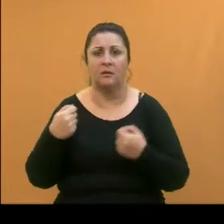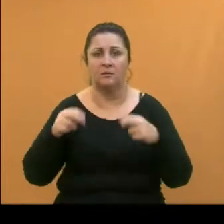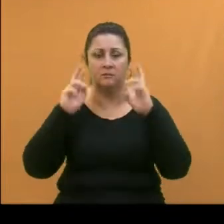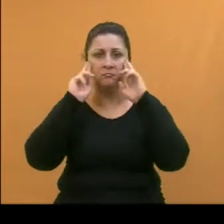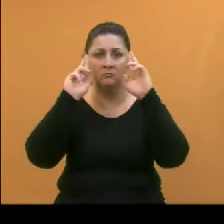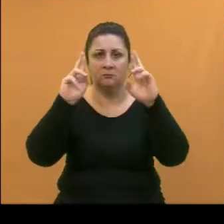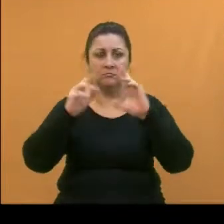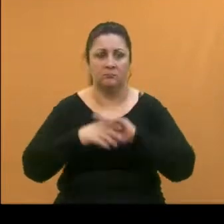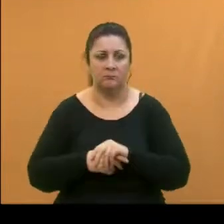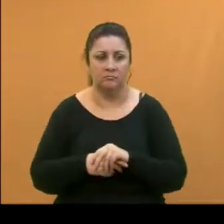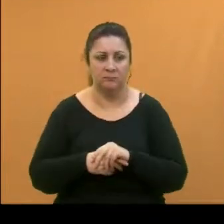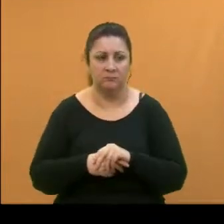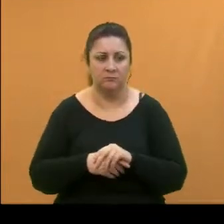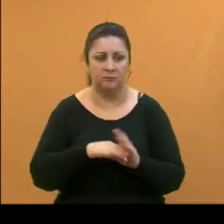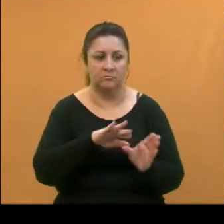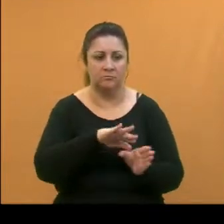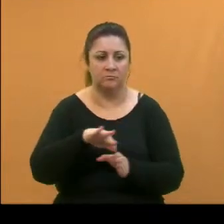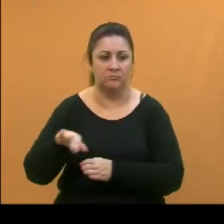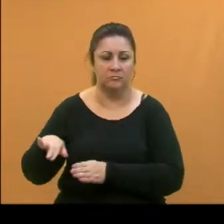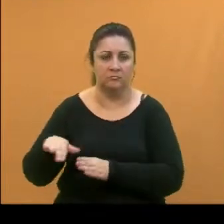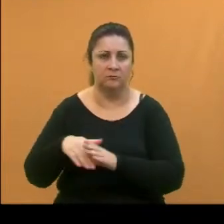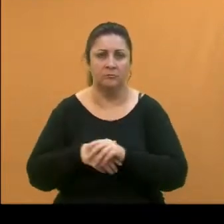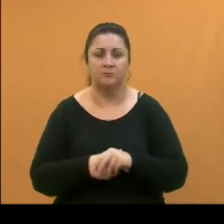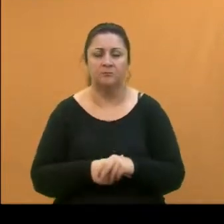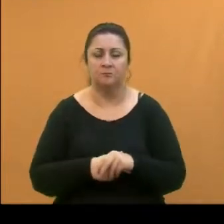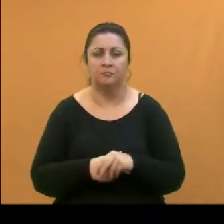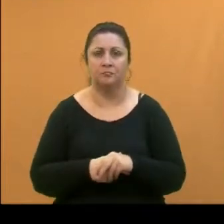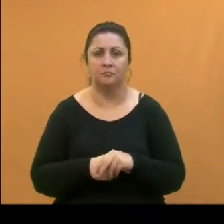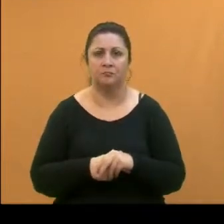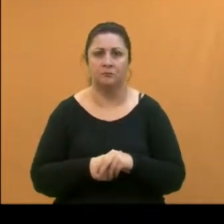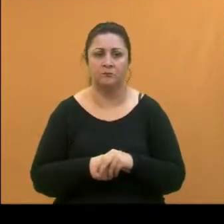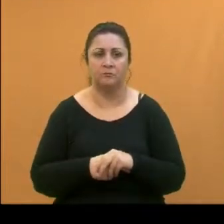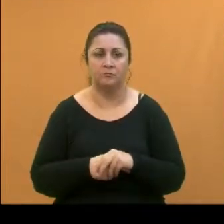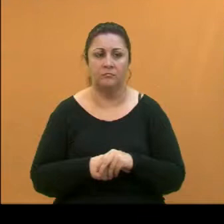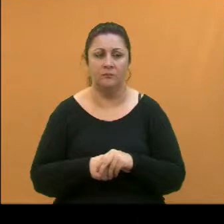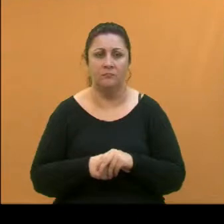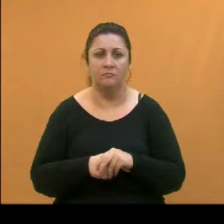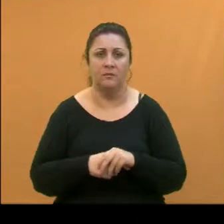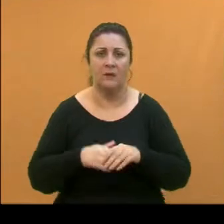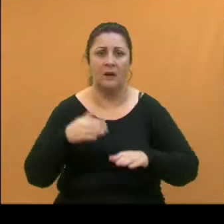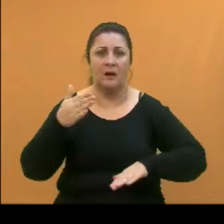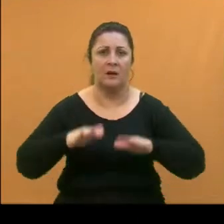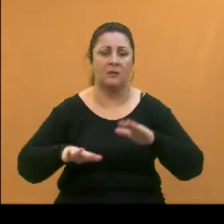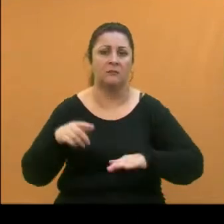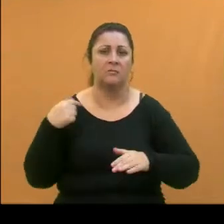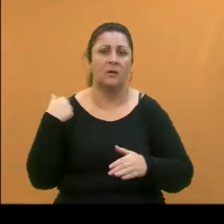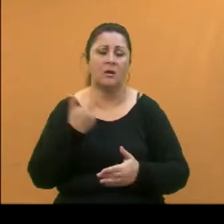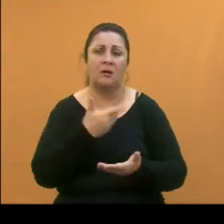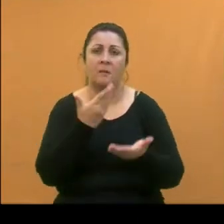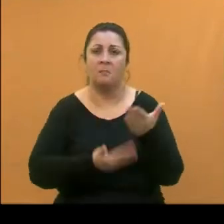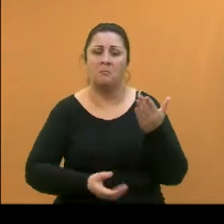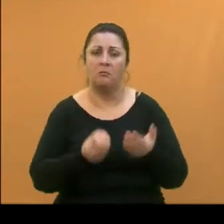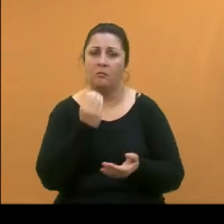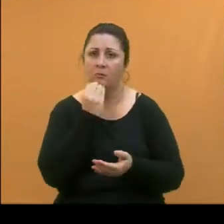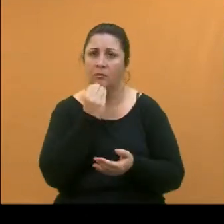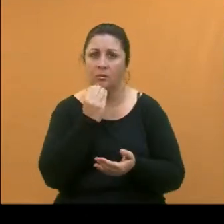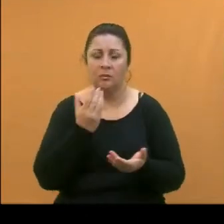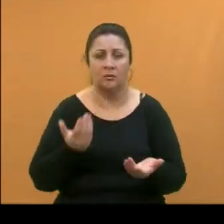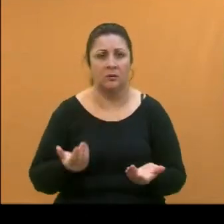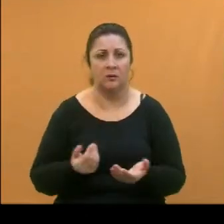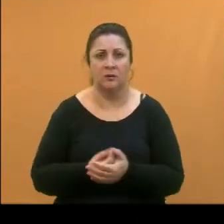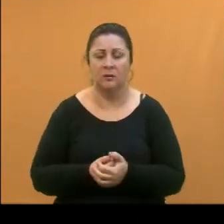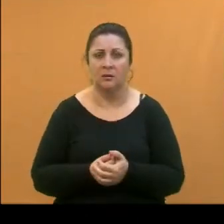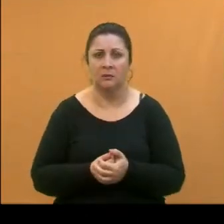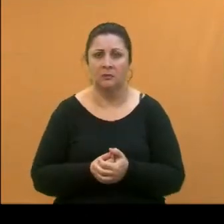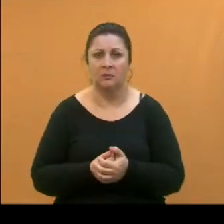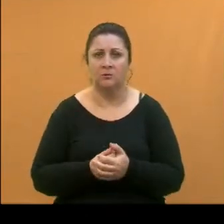respeitar. A outra questão que eu coloco é que talvez perdemos a oportunidade de fato, fazermos